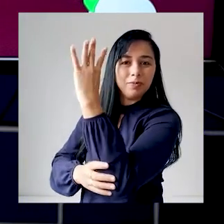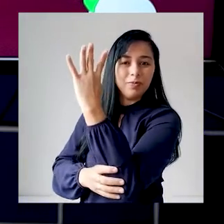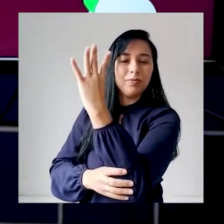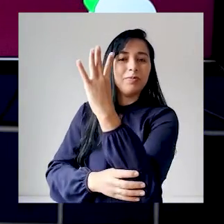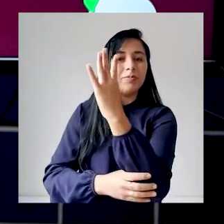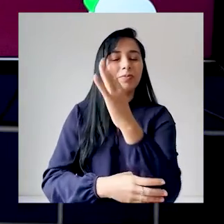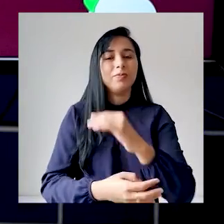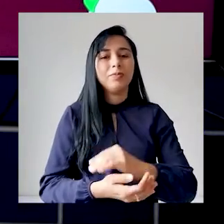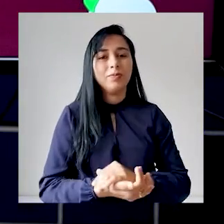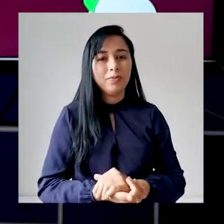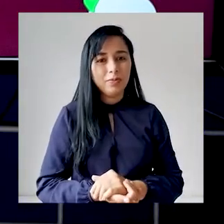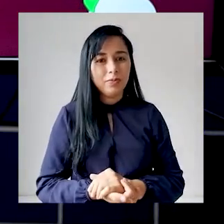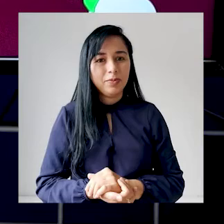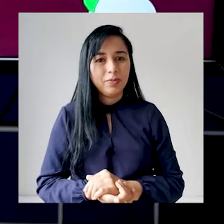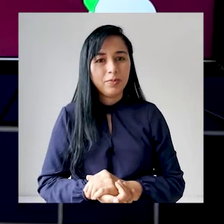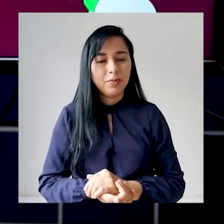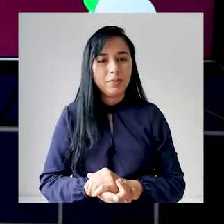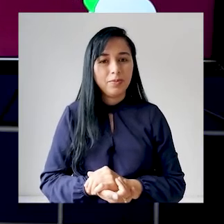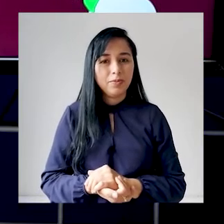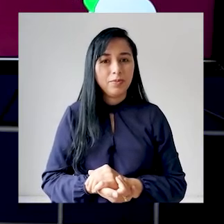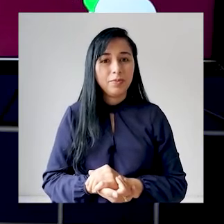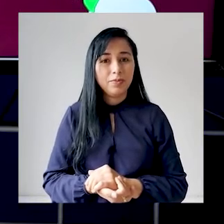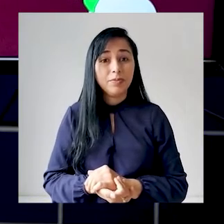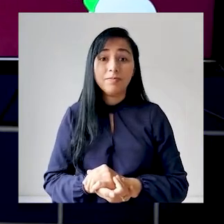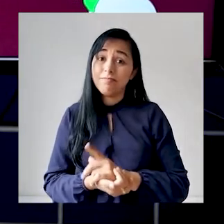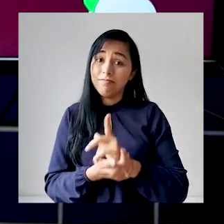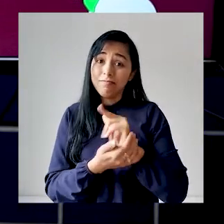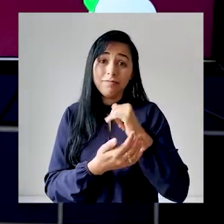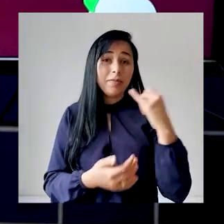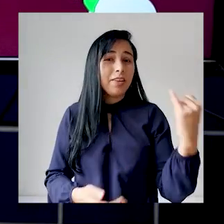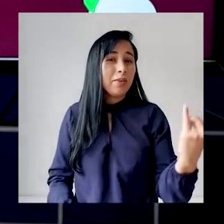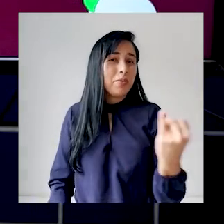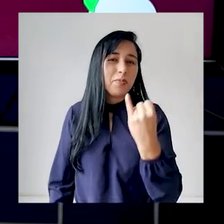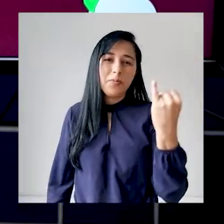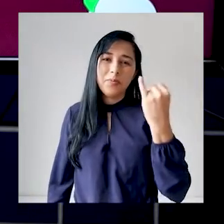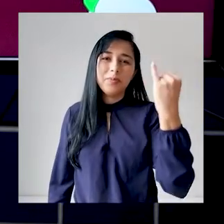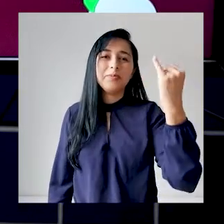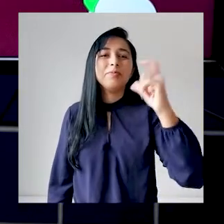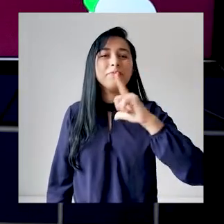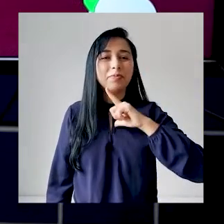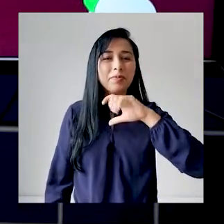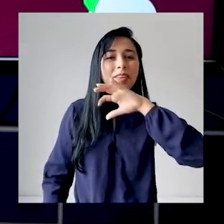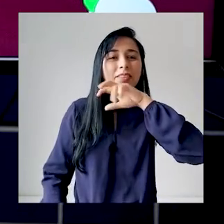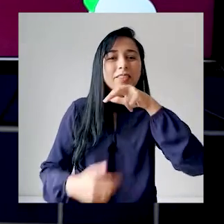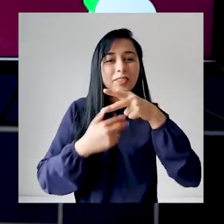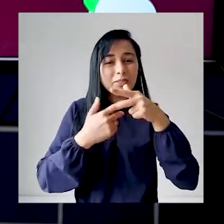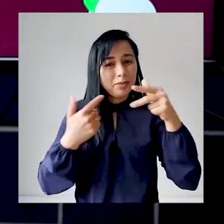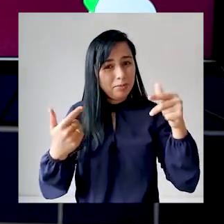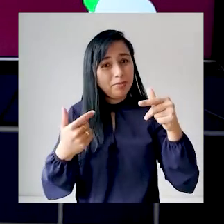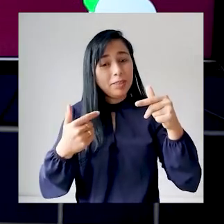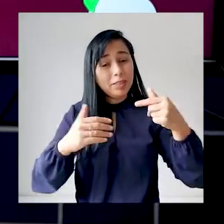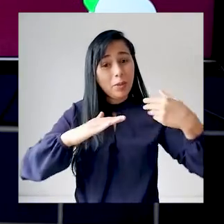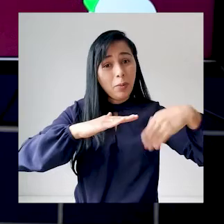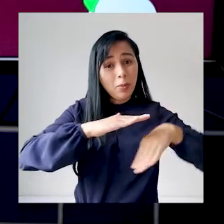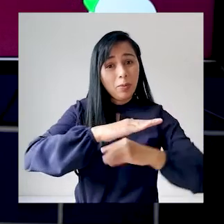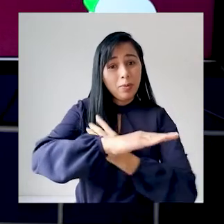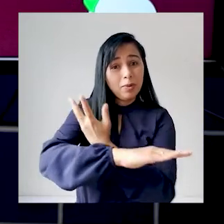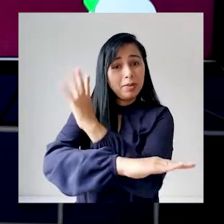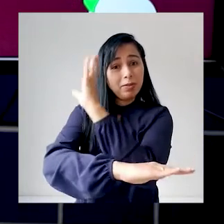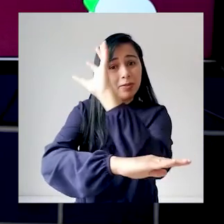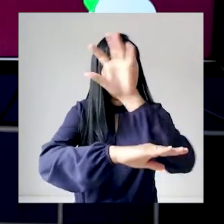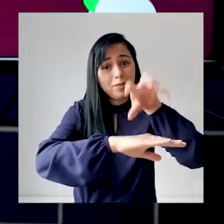forma, nós temos que os polinizadores são importantíssimos para o ecossistema, pois